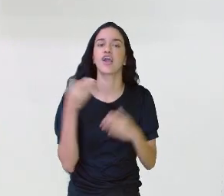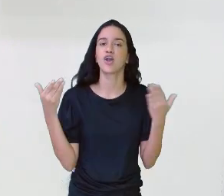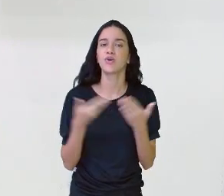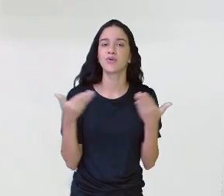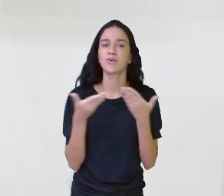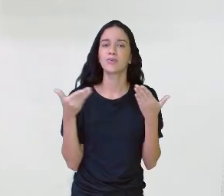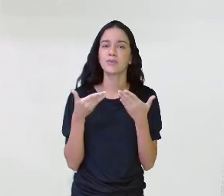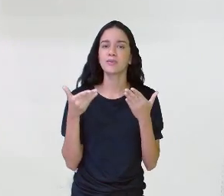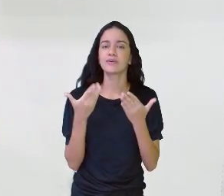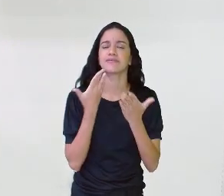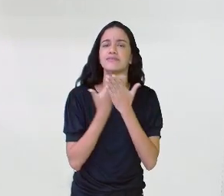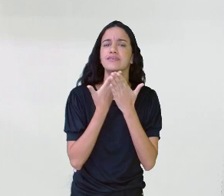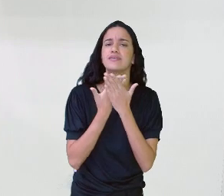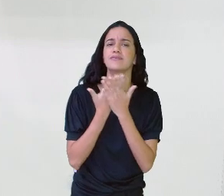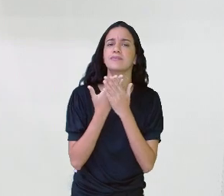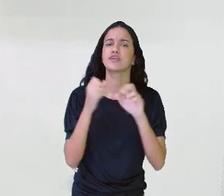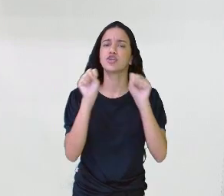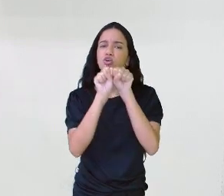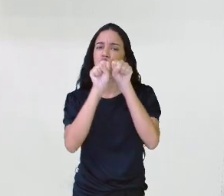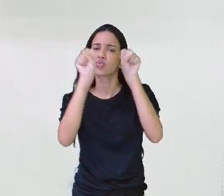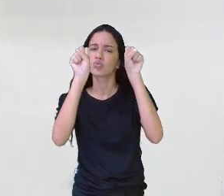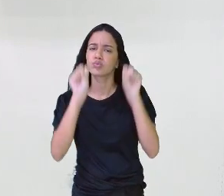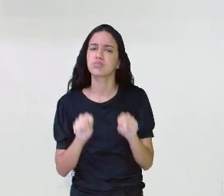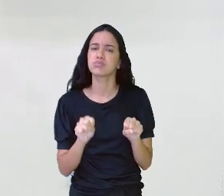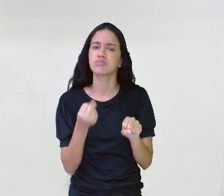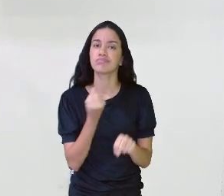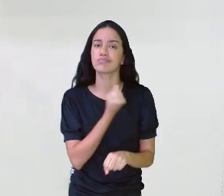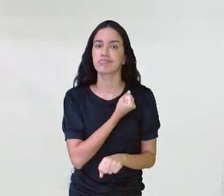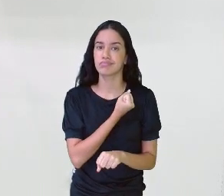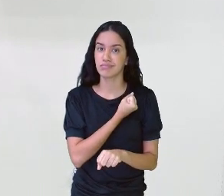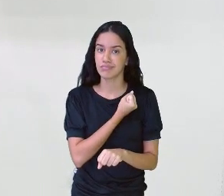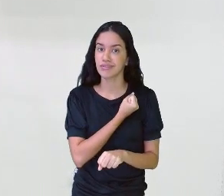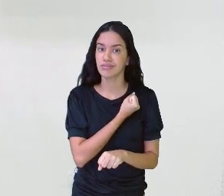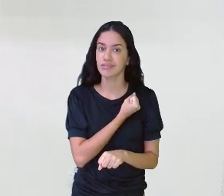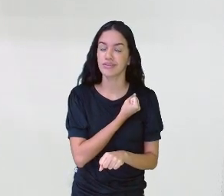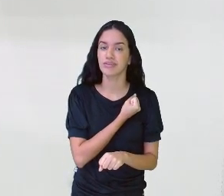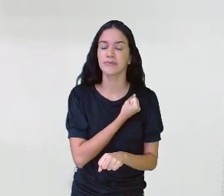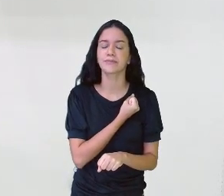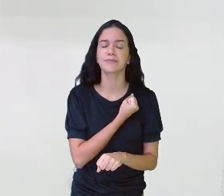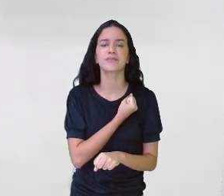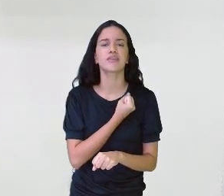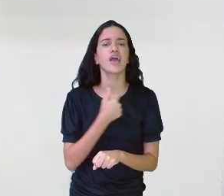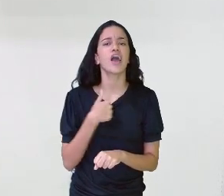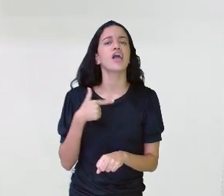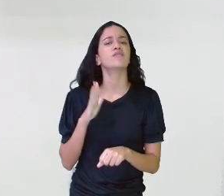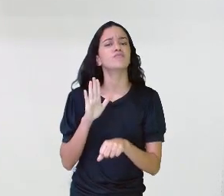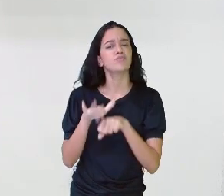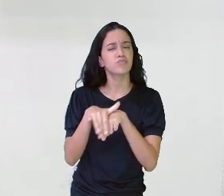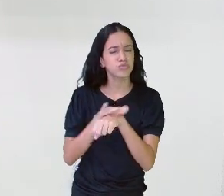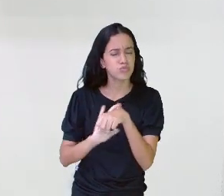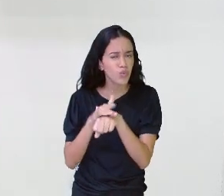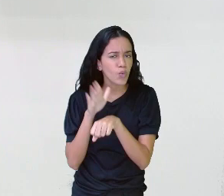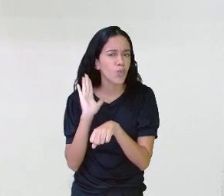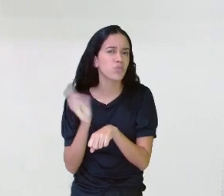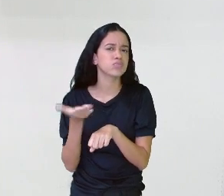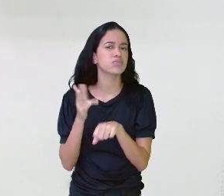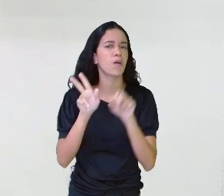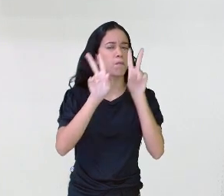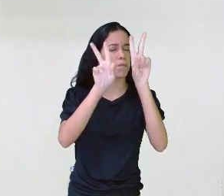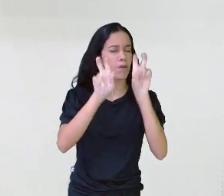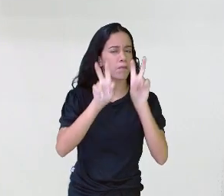a gente vai trabalhar sobre sistemas de numeração. A gente já tinha conversado sobre alguns